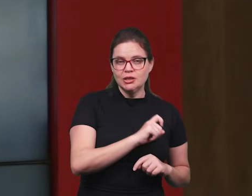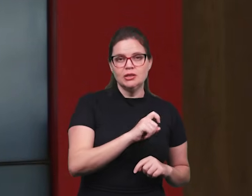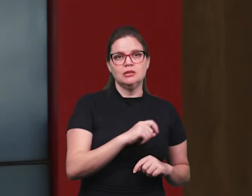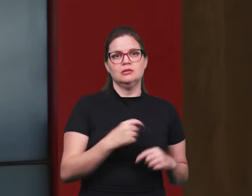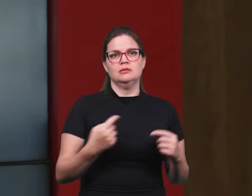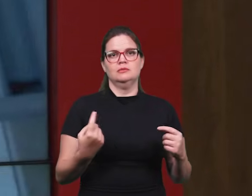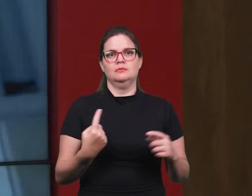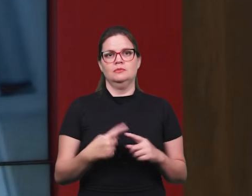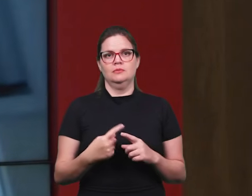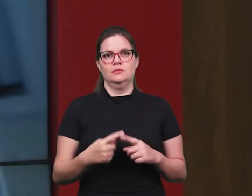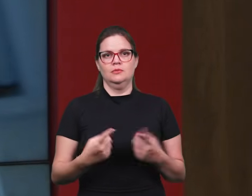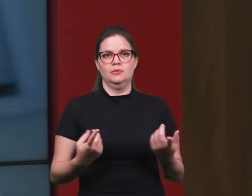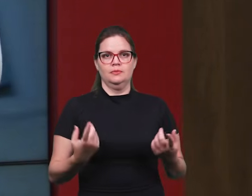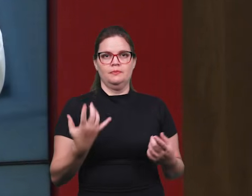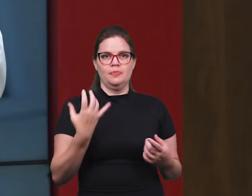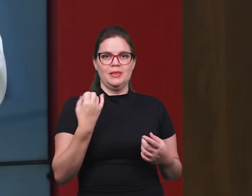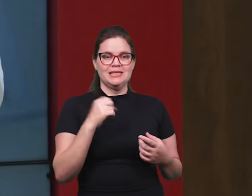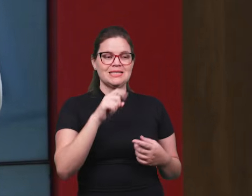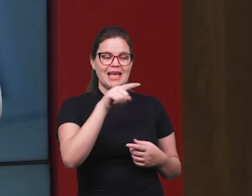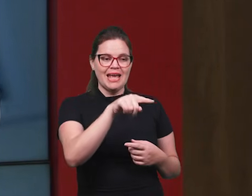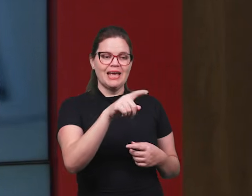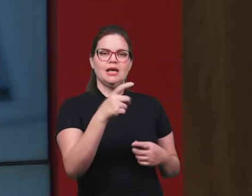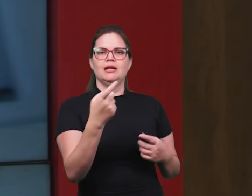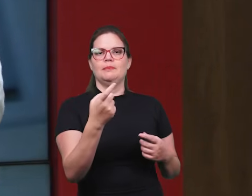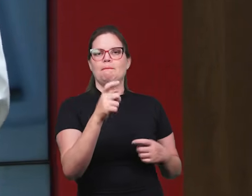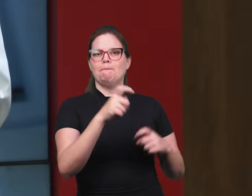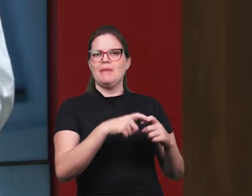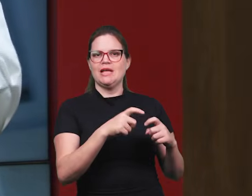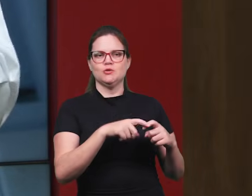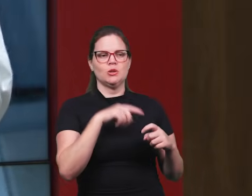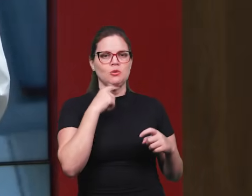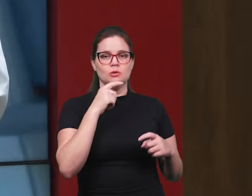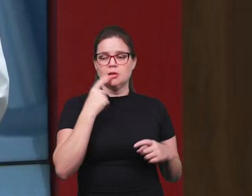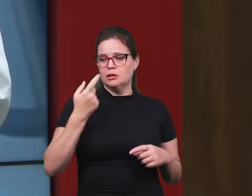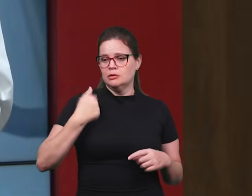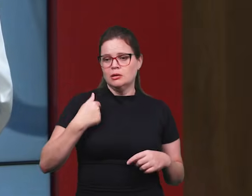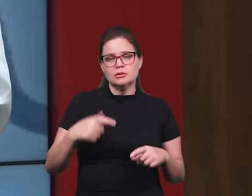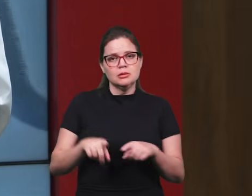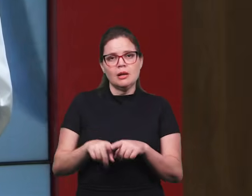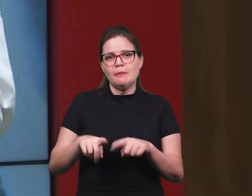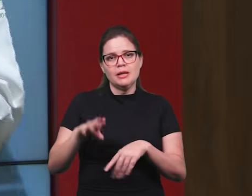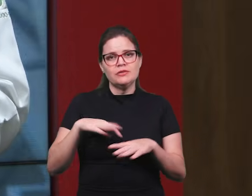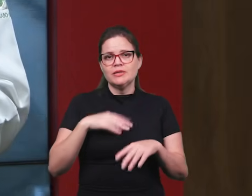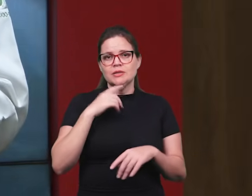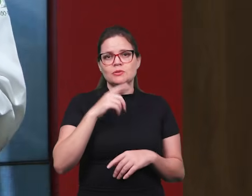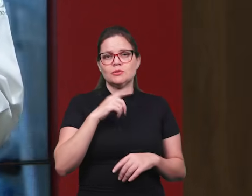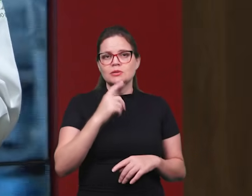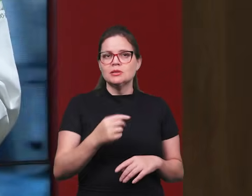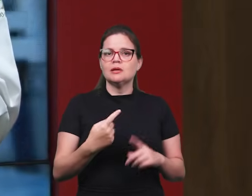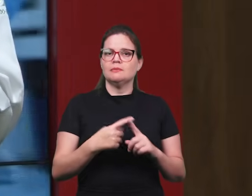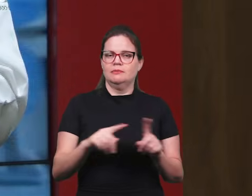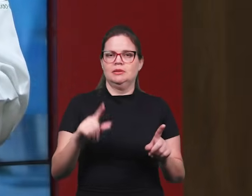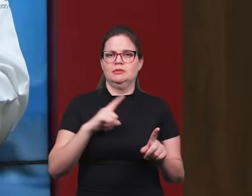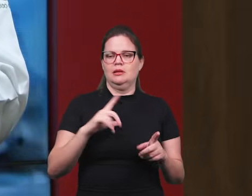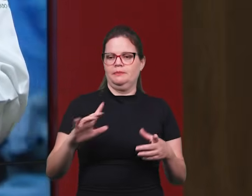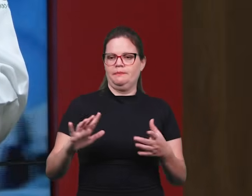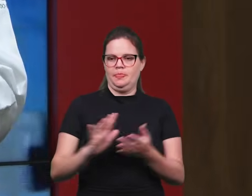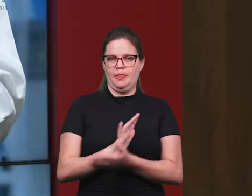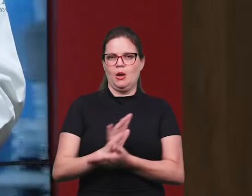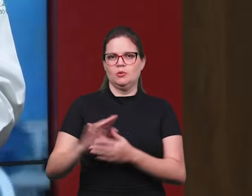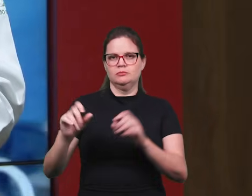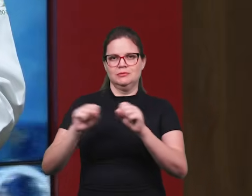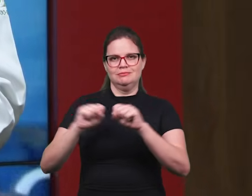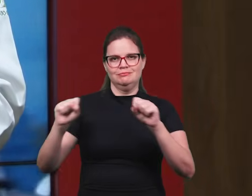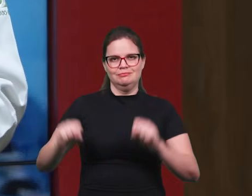para um cardiologista, é difícil para o anestesista também. Então, a gente tem equipamentos hoje que nos garante a segurança de